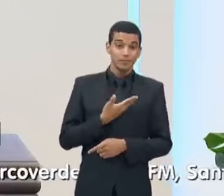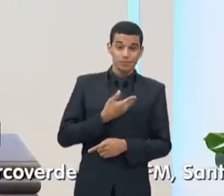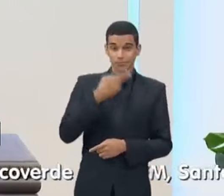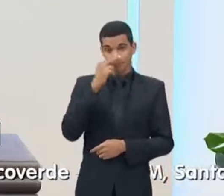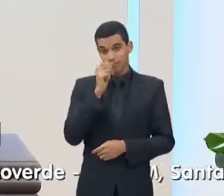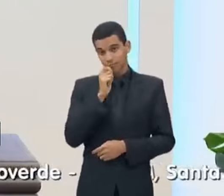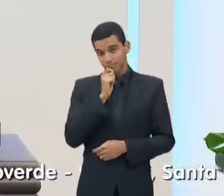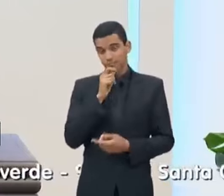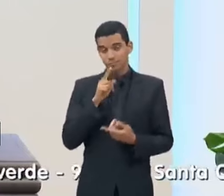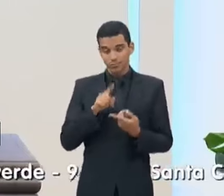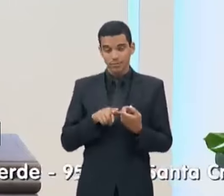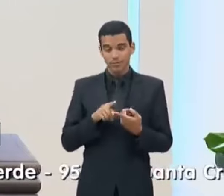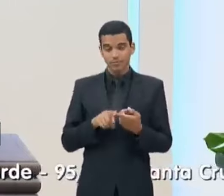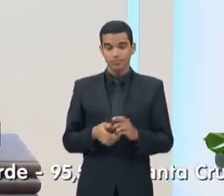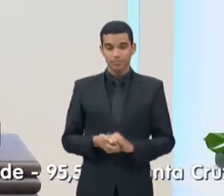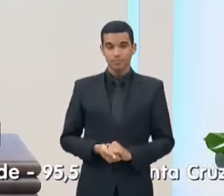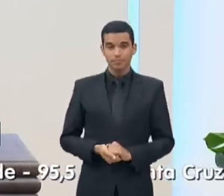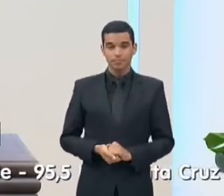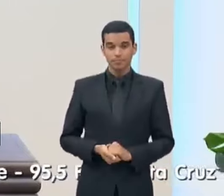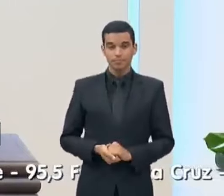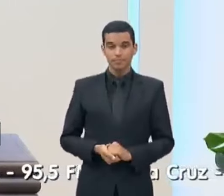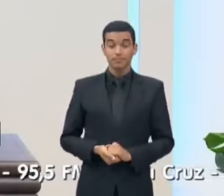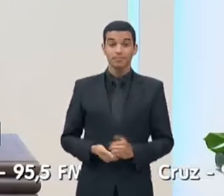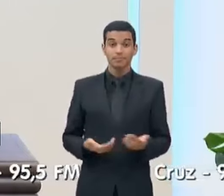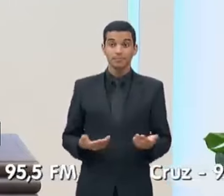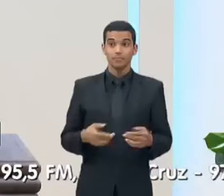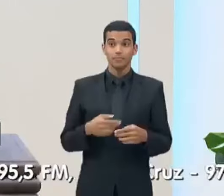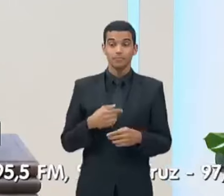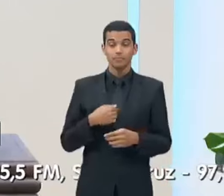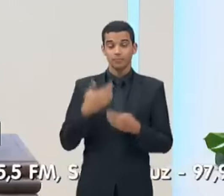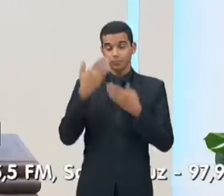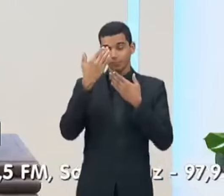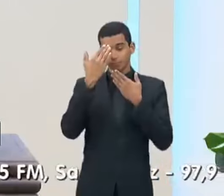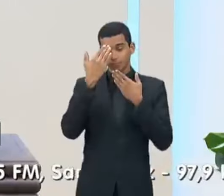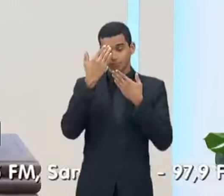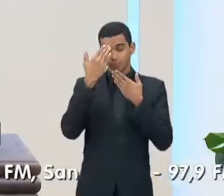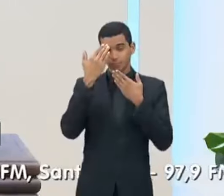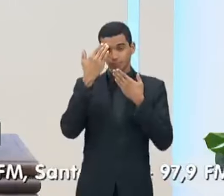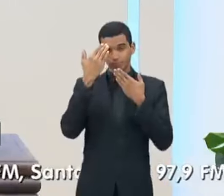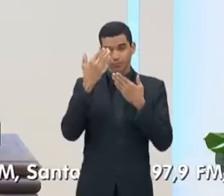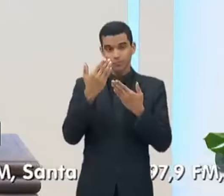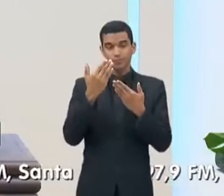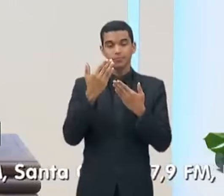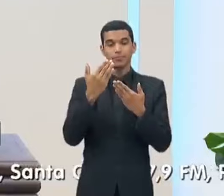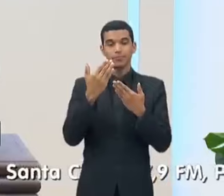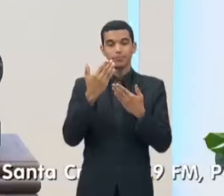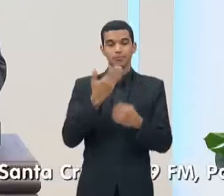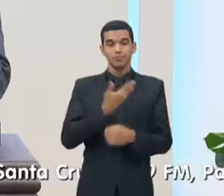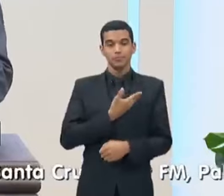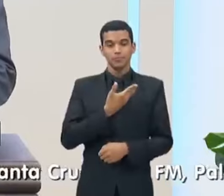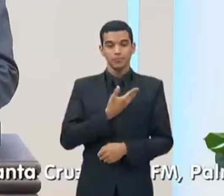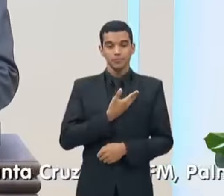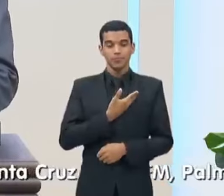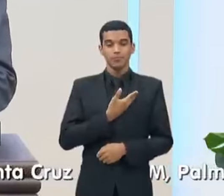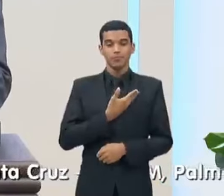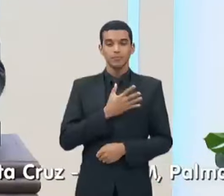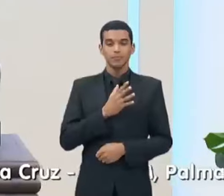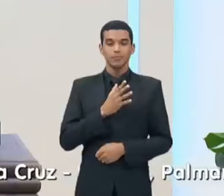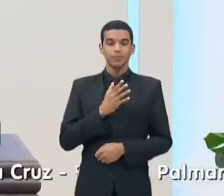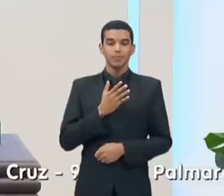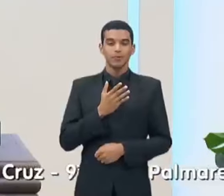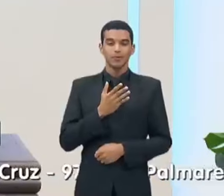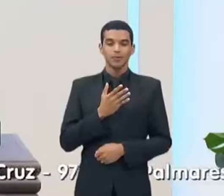evangélicos da palavra de Deus. Agradecer também ao nosso amado irmão e amigo, vou dizer